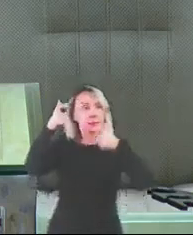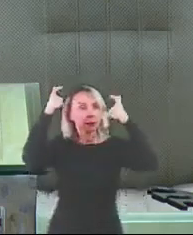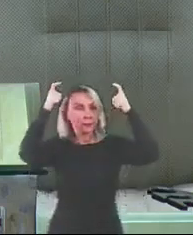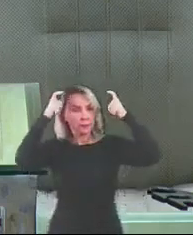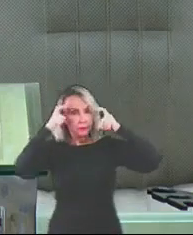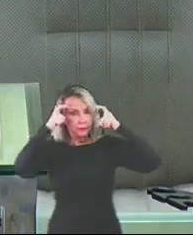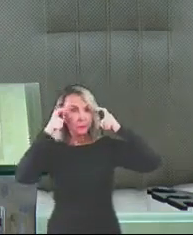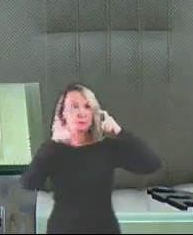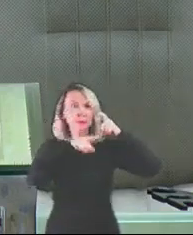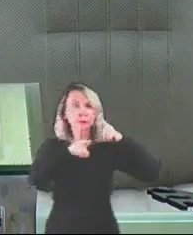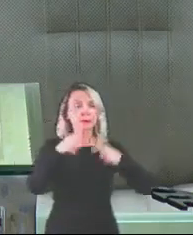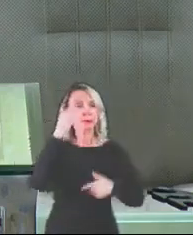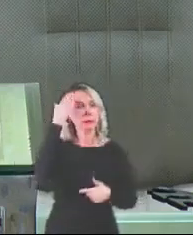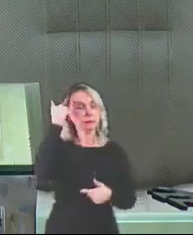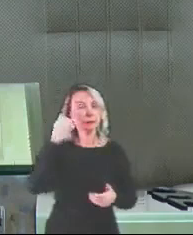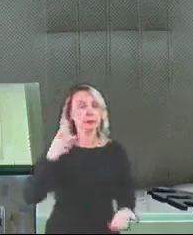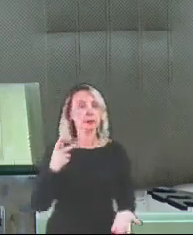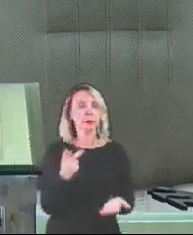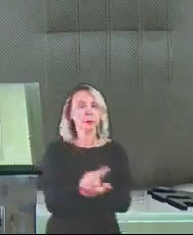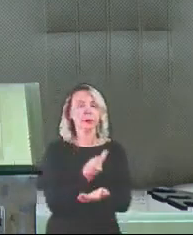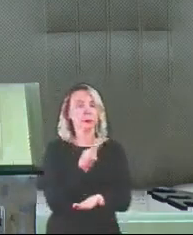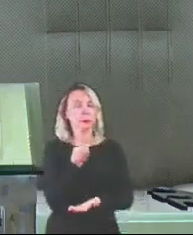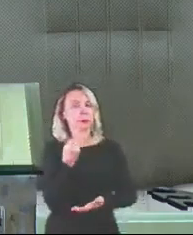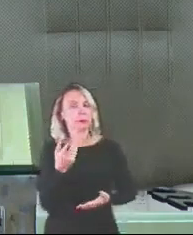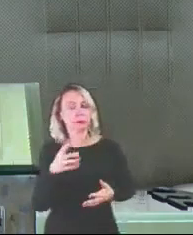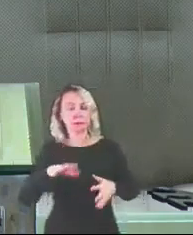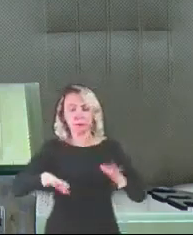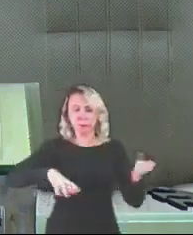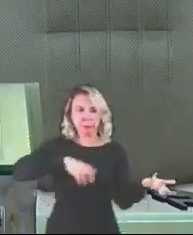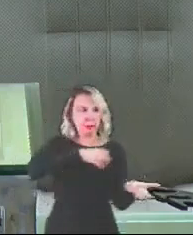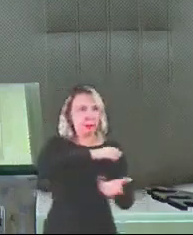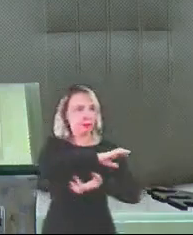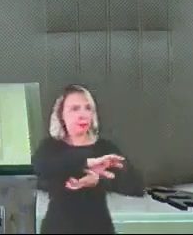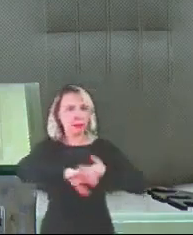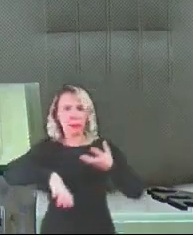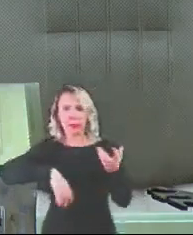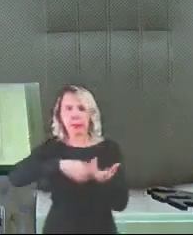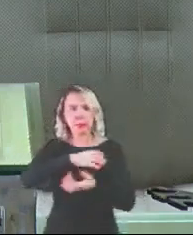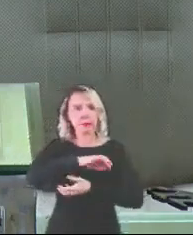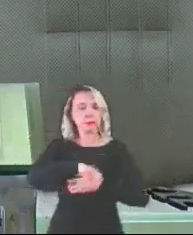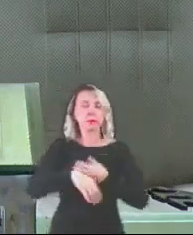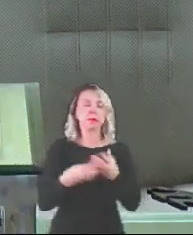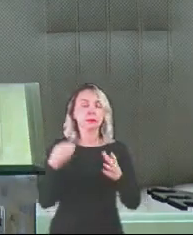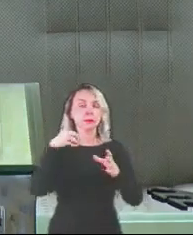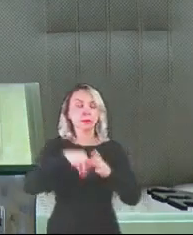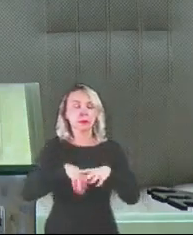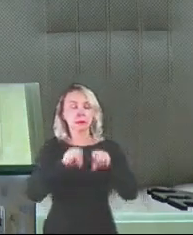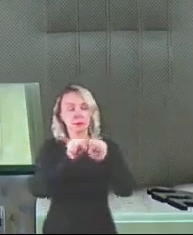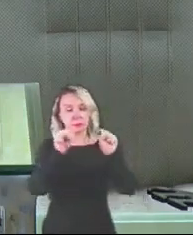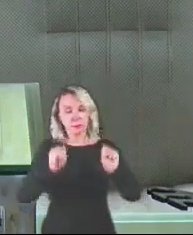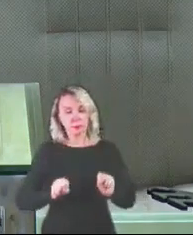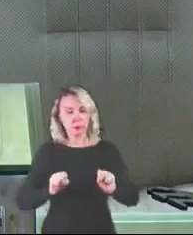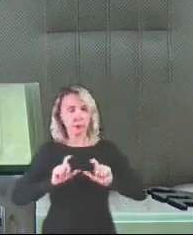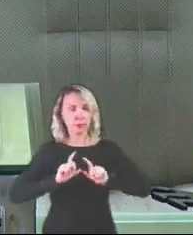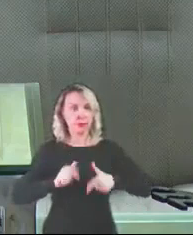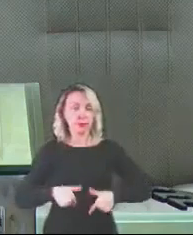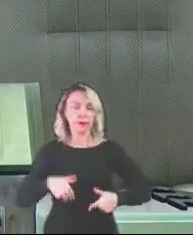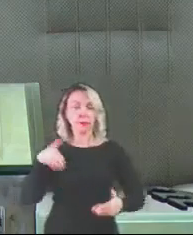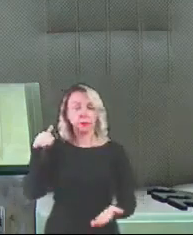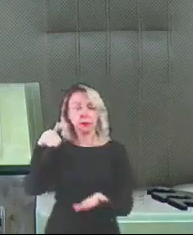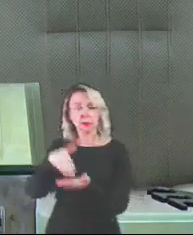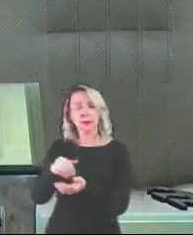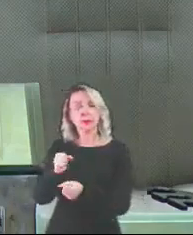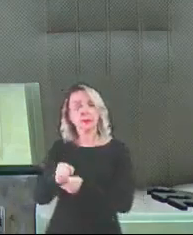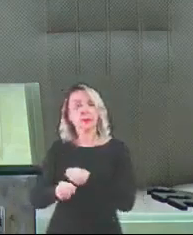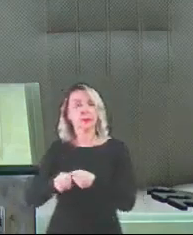que houve uma confusão dentro do sistema de Israel. Até o ano